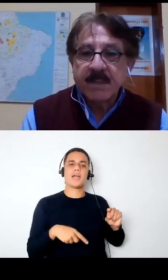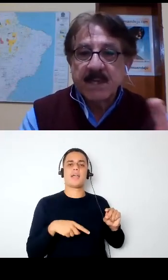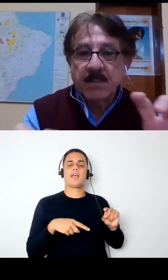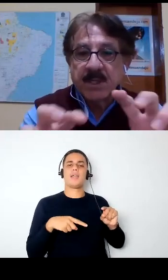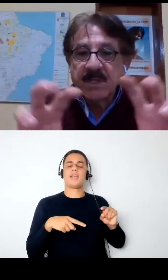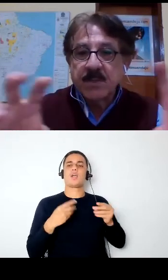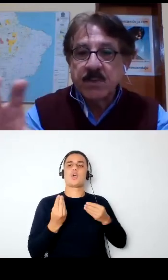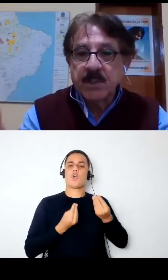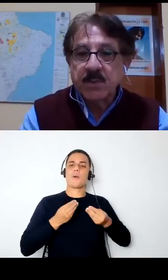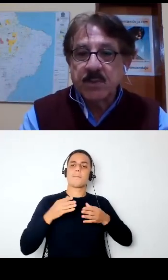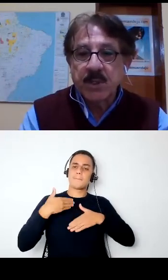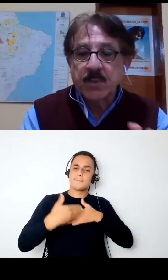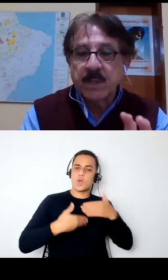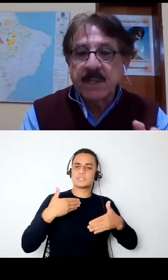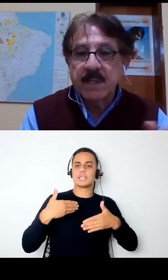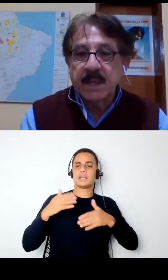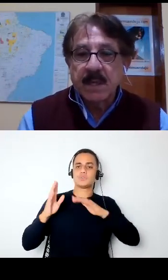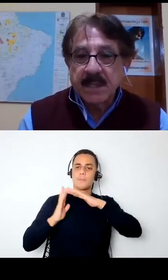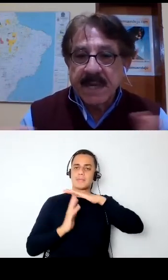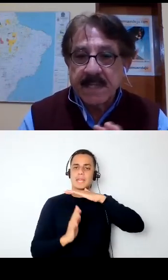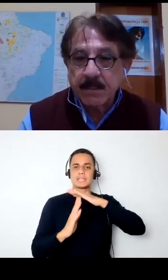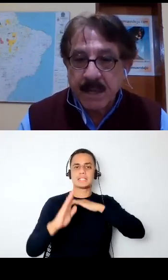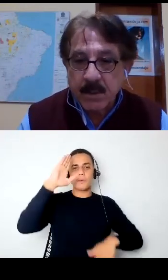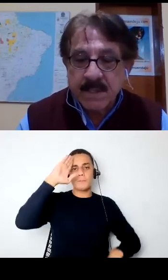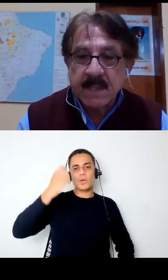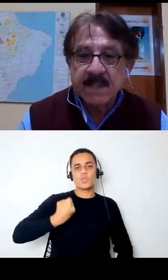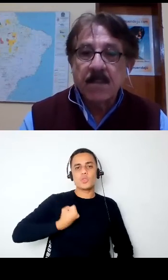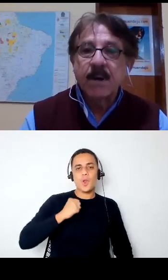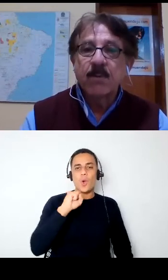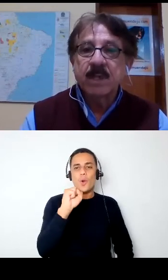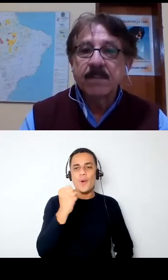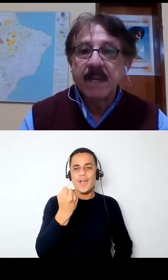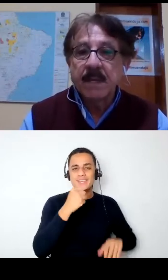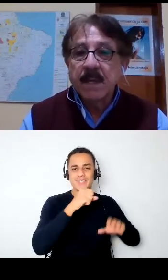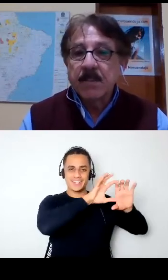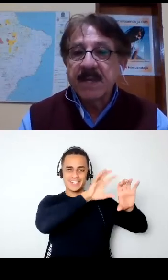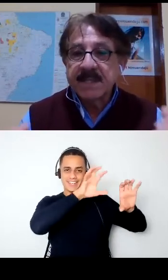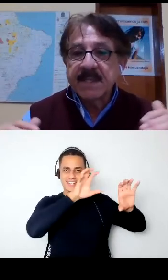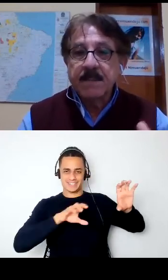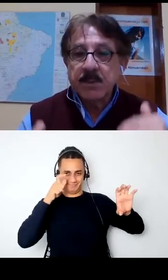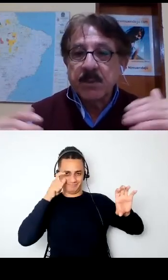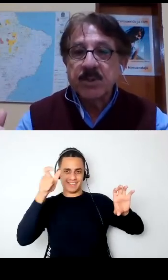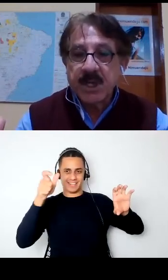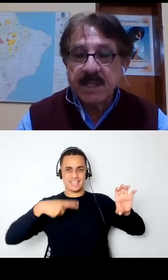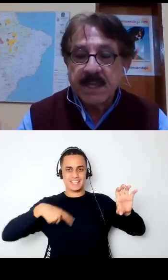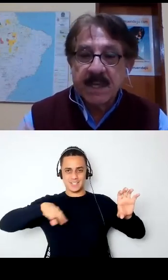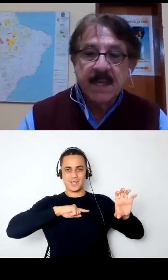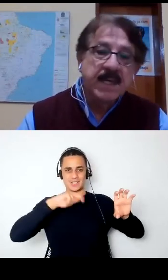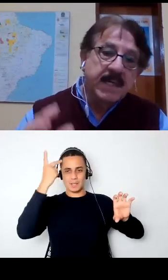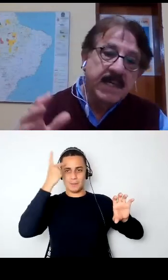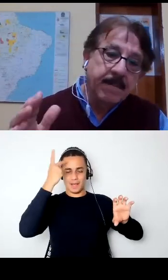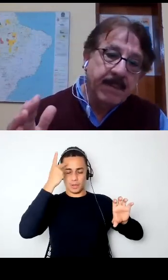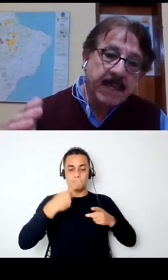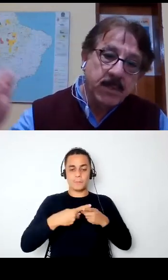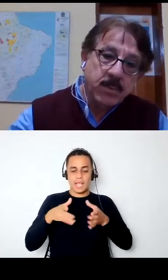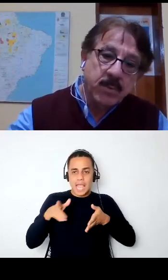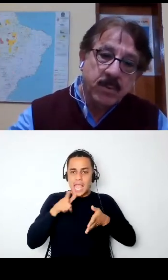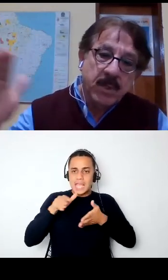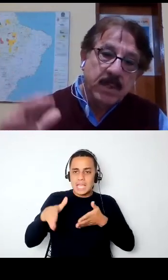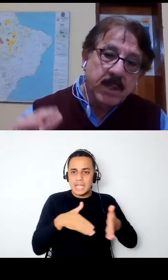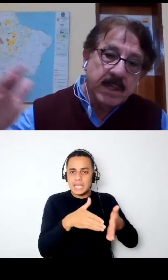migrações, especialmente esses números 8 aí, interessam para nós aqui em São Paulo também, porque acima do Rio Tietê e na